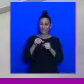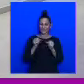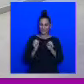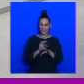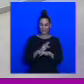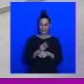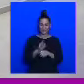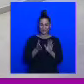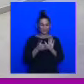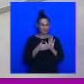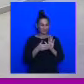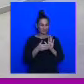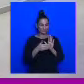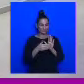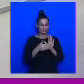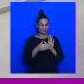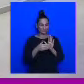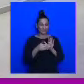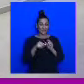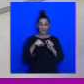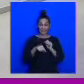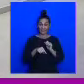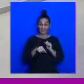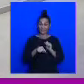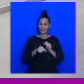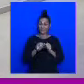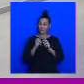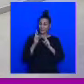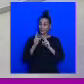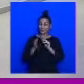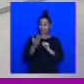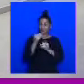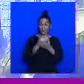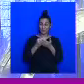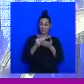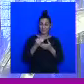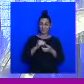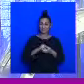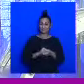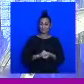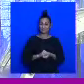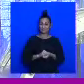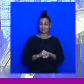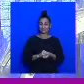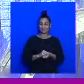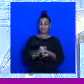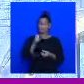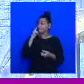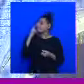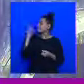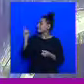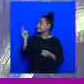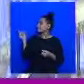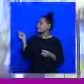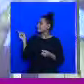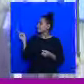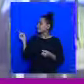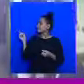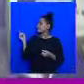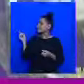Tudo pronto? Apostas em mãos? Aqui estamos na torcida. Vamos começar? Bolas posicionadas.